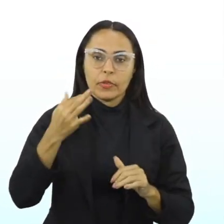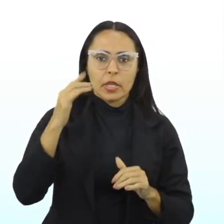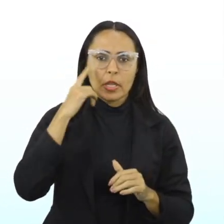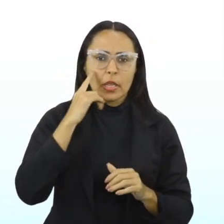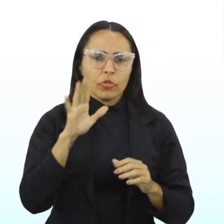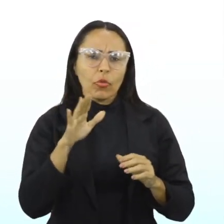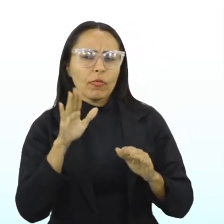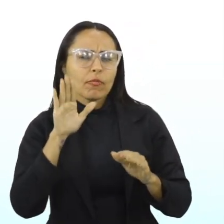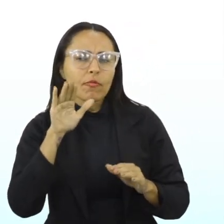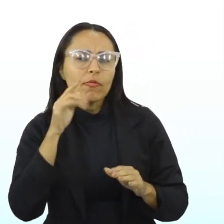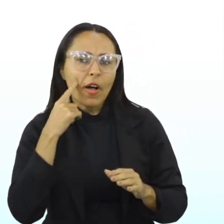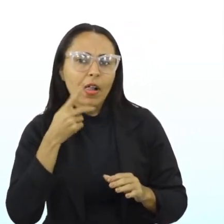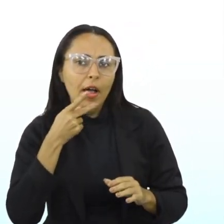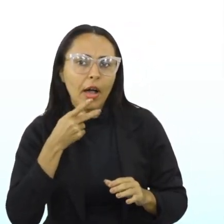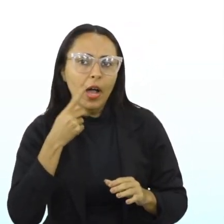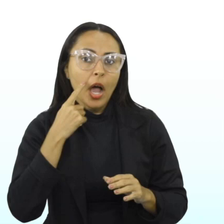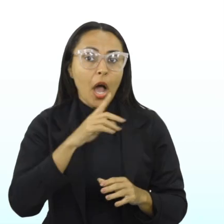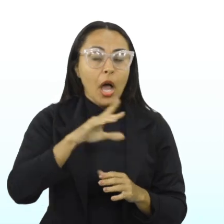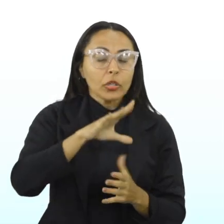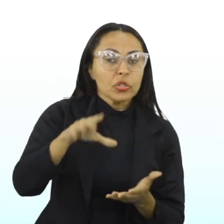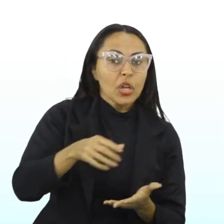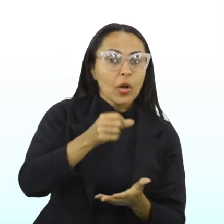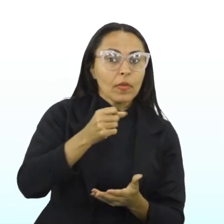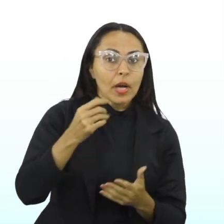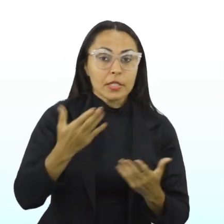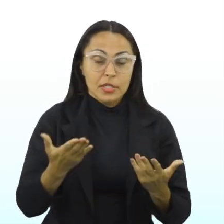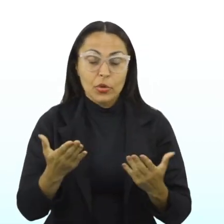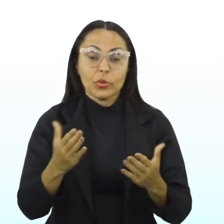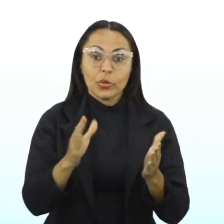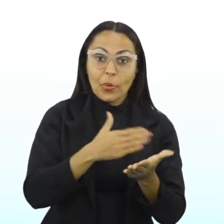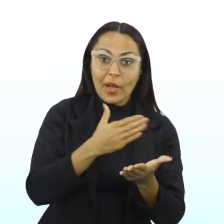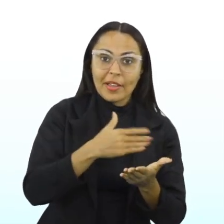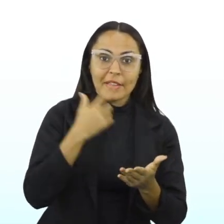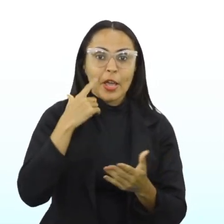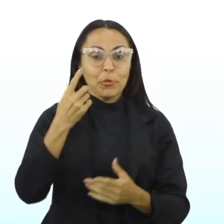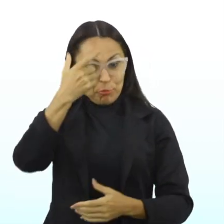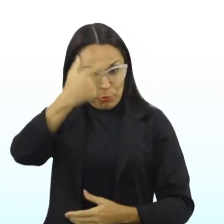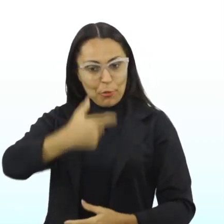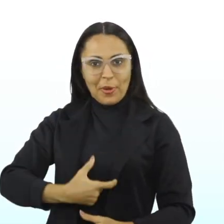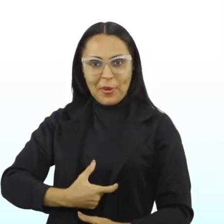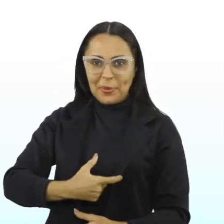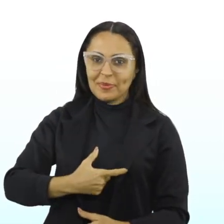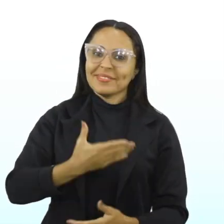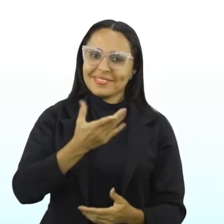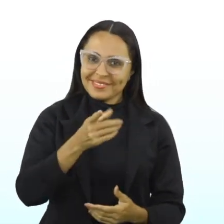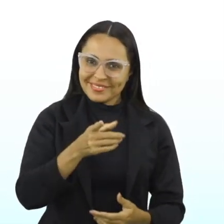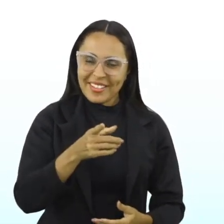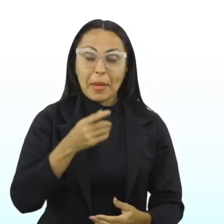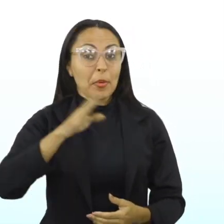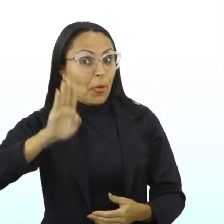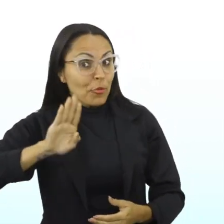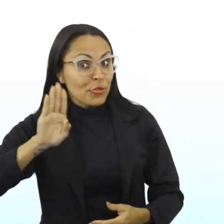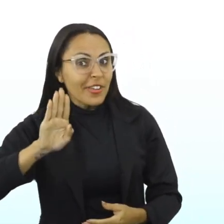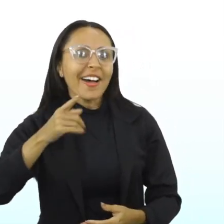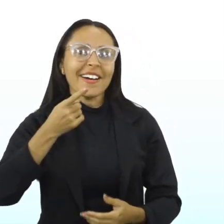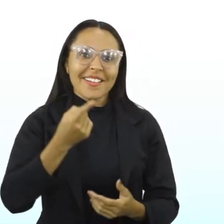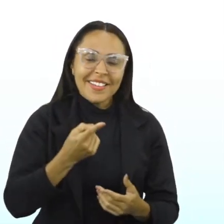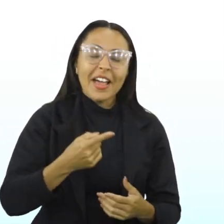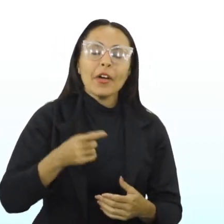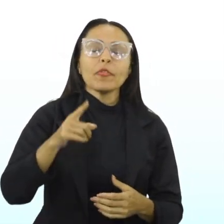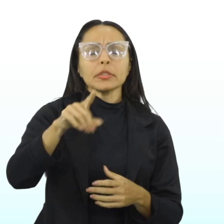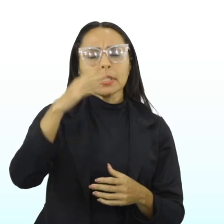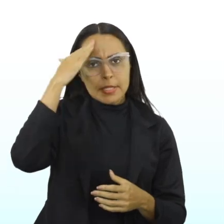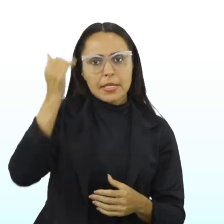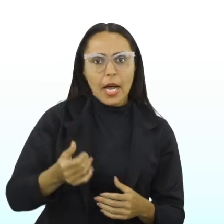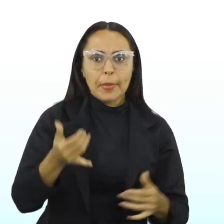segredo. A salvação do teu Caderno de Natureza sou eu, tá? A salvação do teu Caderno de Natureza é Biologia. Porque você sabe que